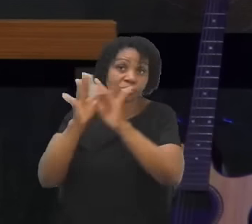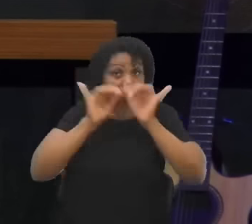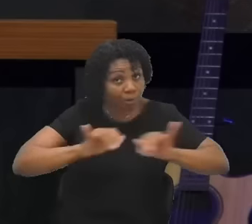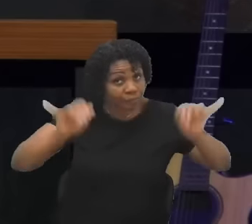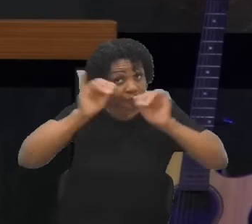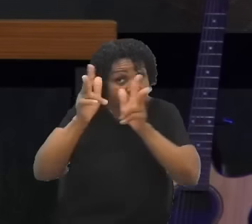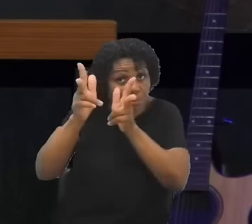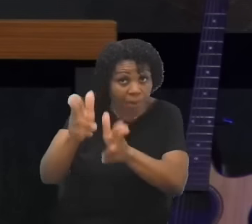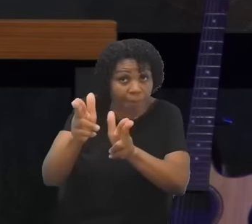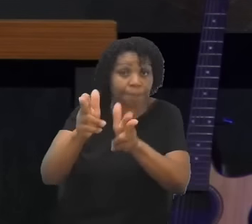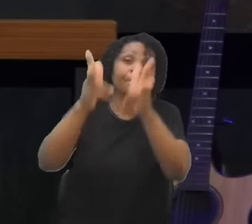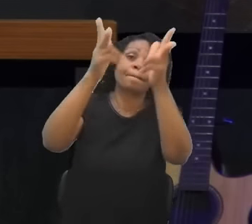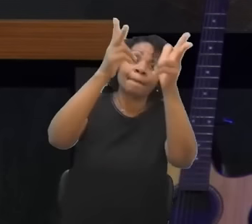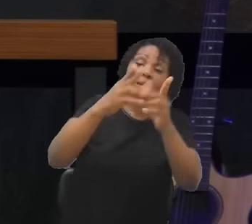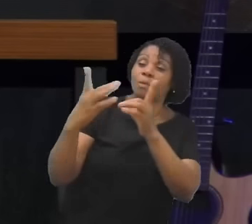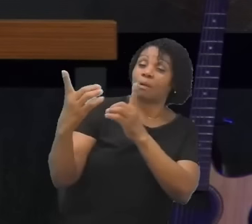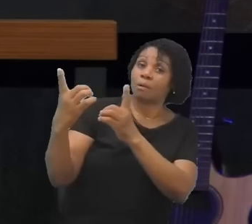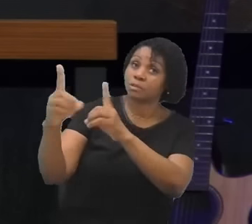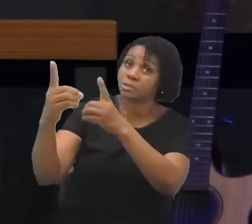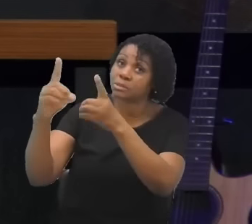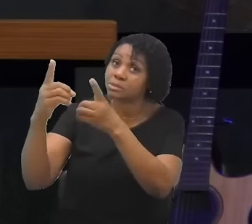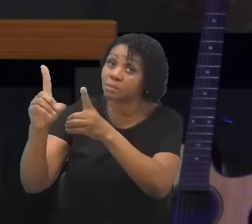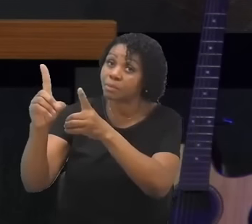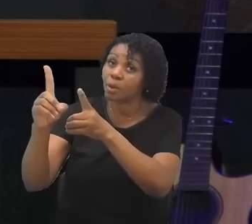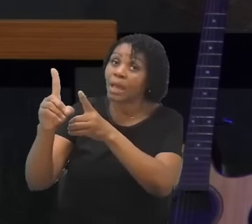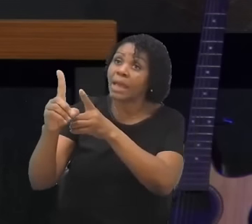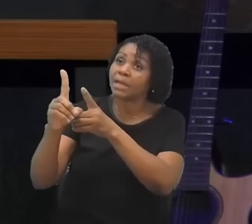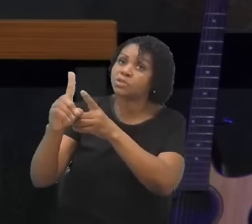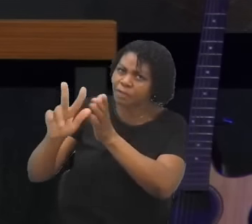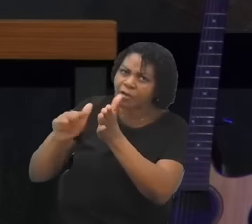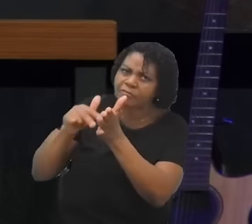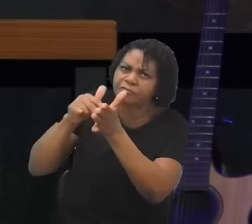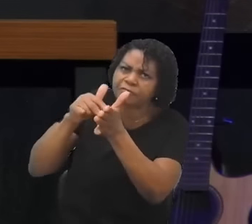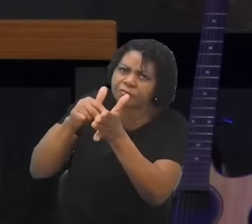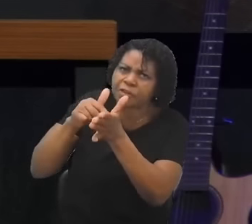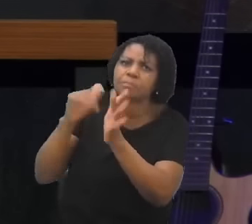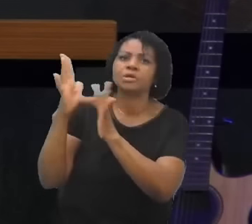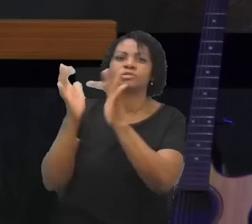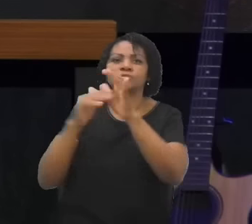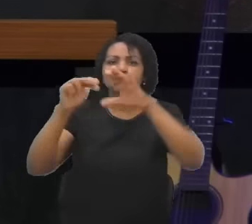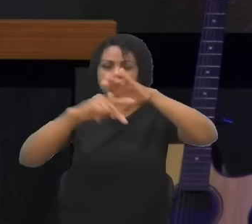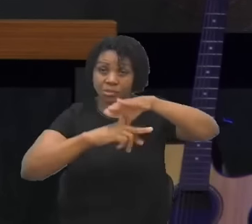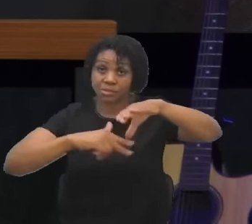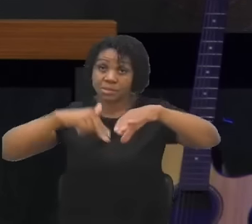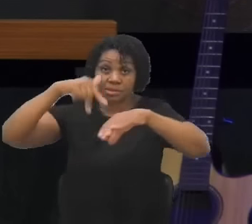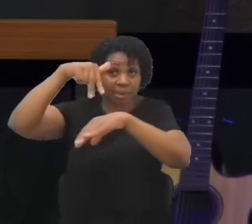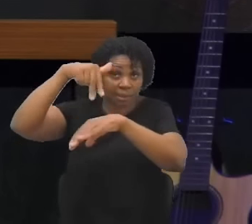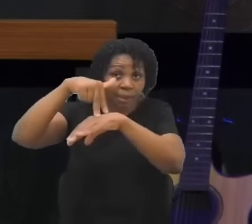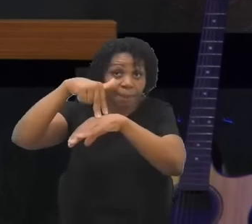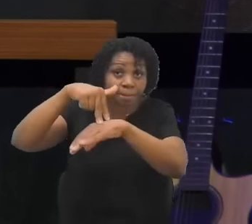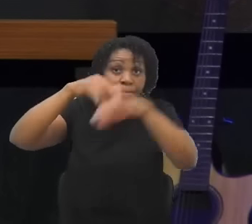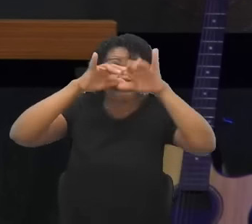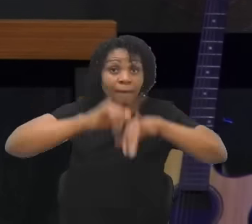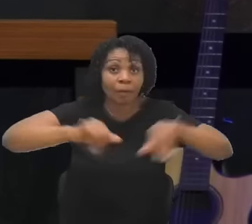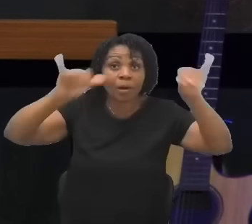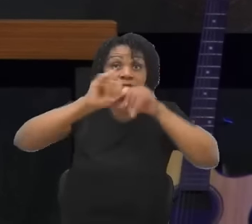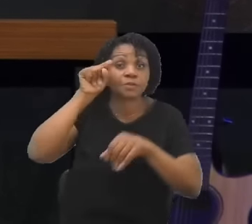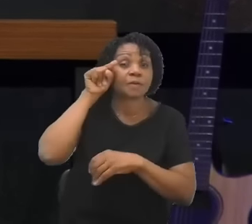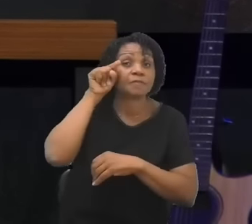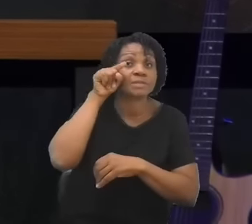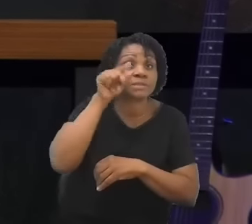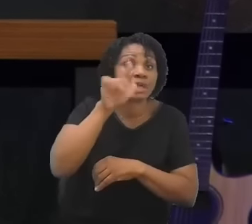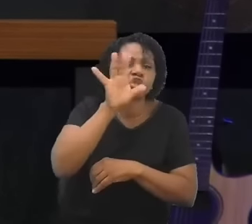mesmo. Assim como os discípulos, era só aguentar mais um pouquinho e Jesus ressuscitaria. Eu estou falando agora o recado para você.